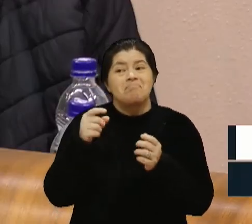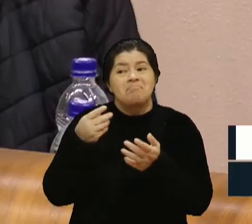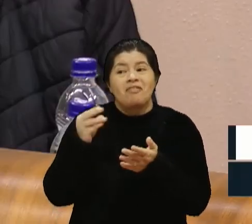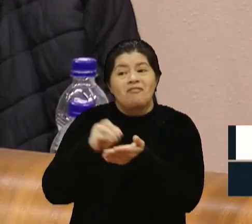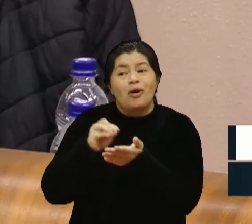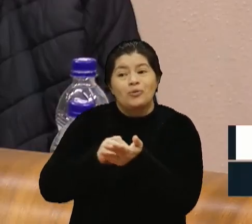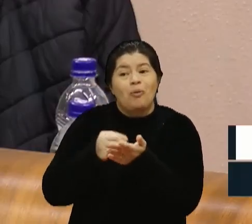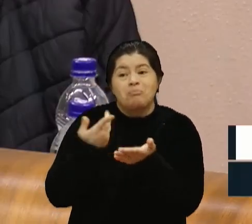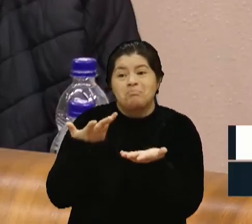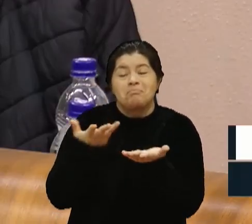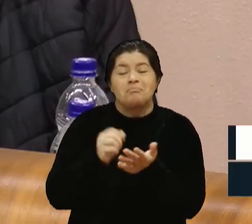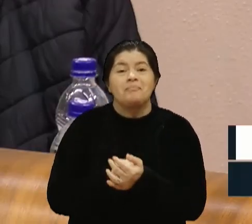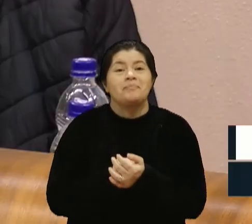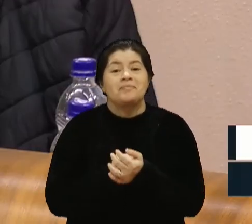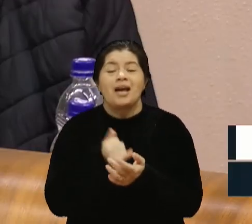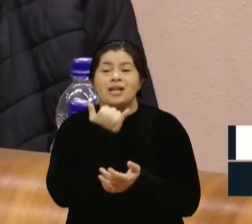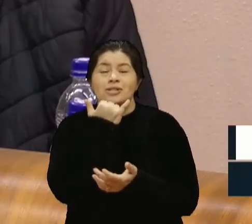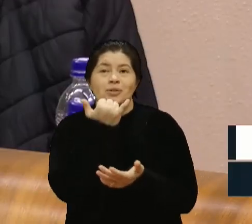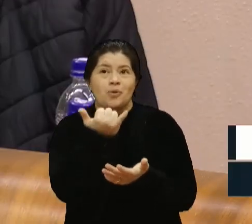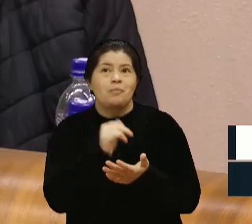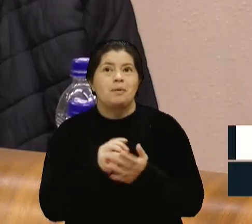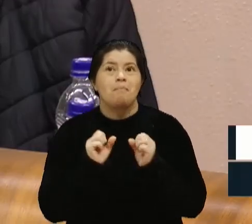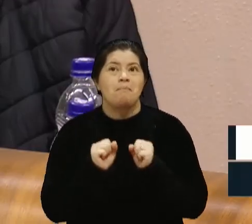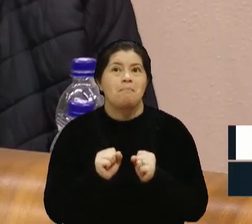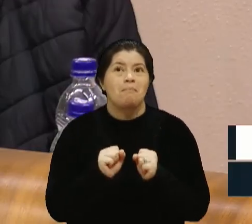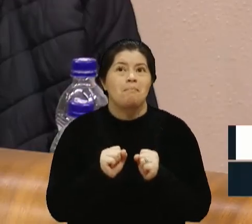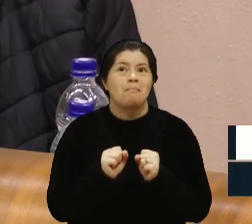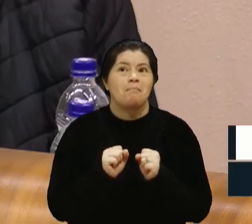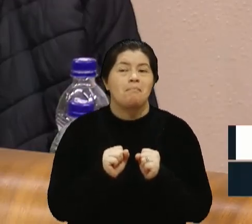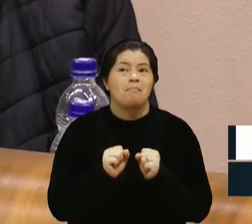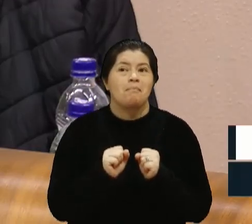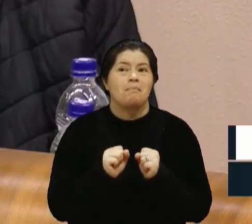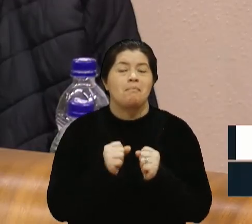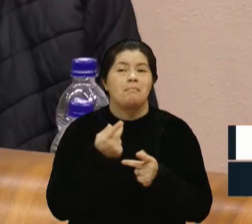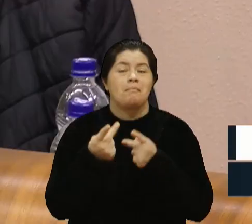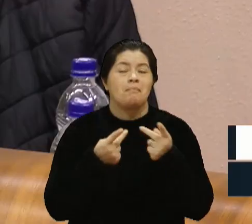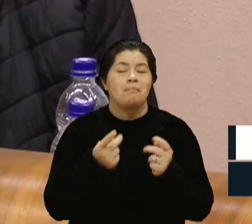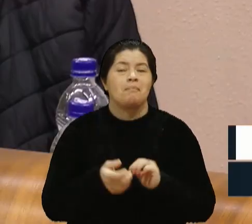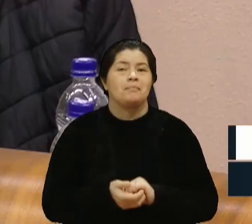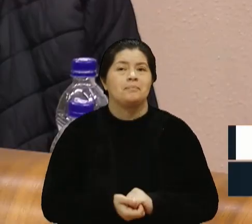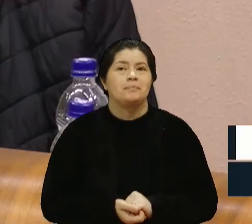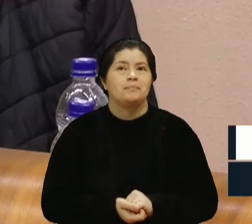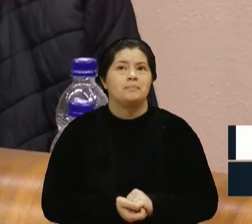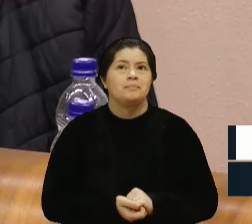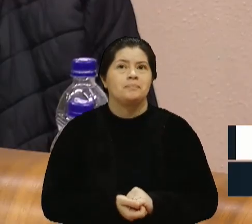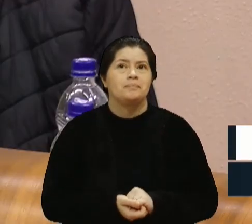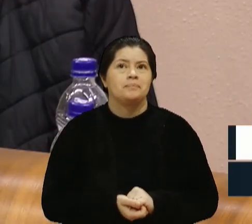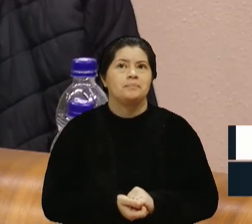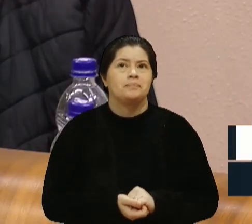e não sei o que é presidente diz, mas pode me inquirir, não tem problema.